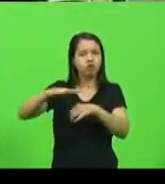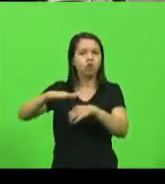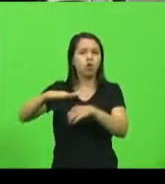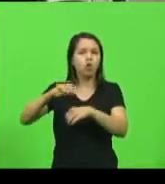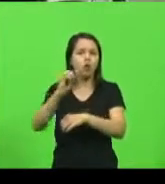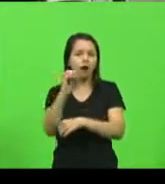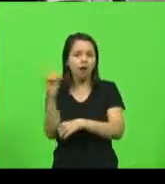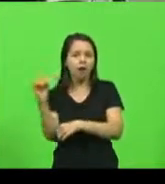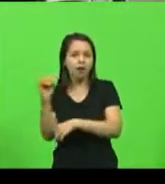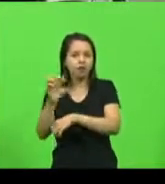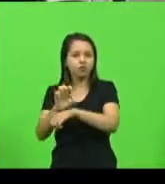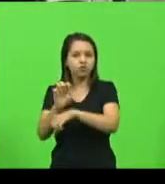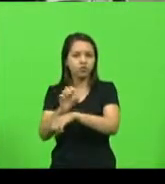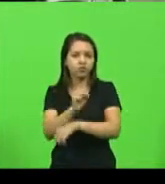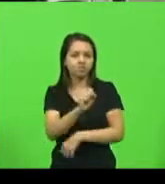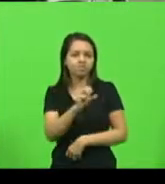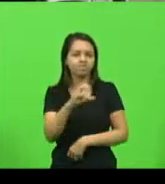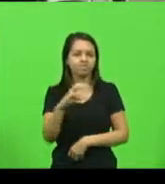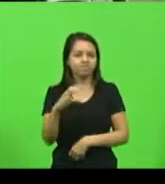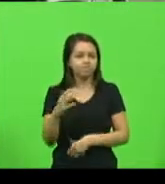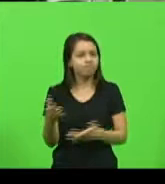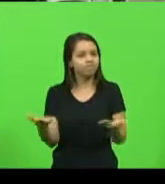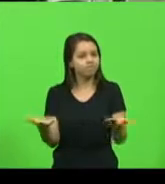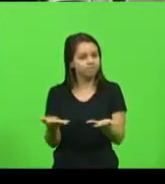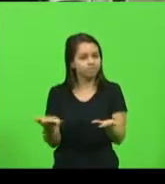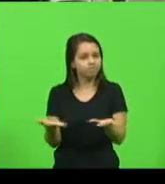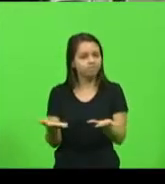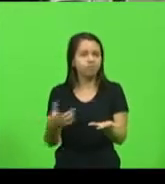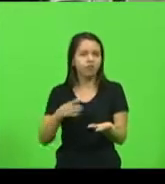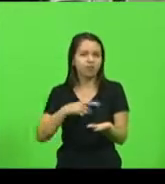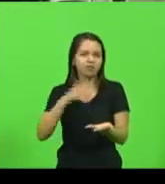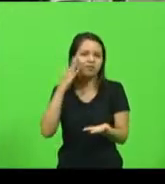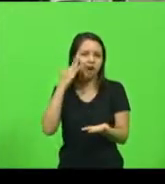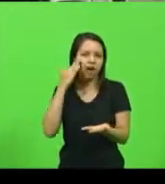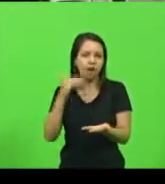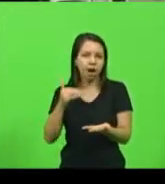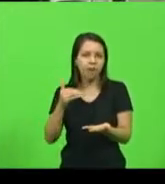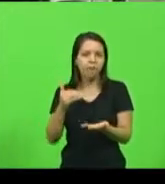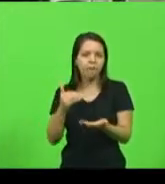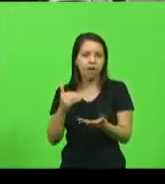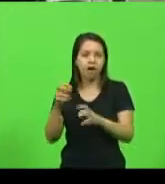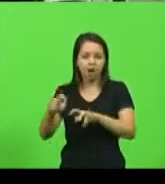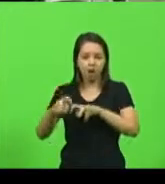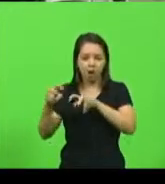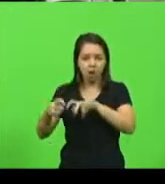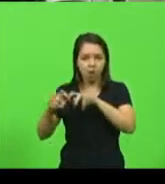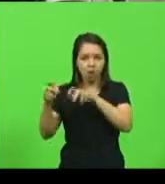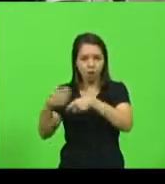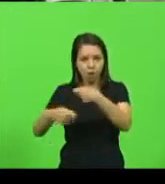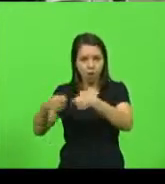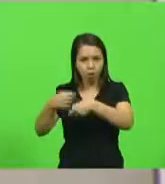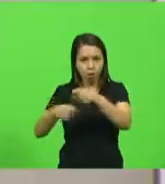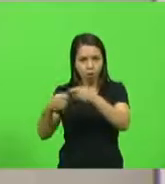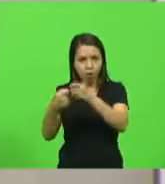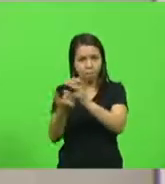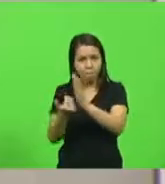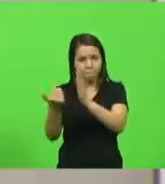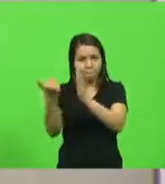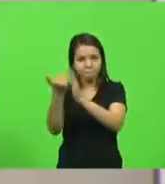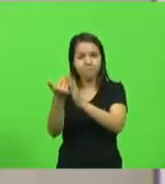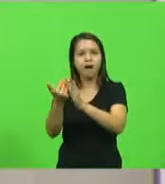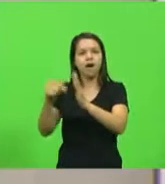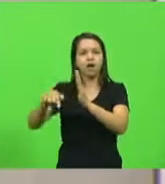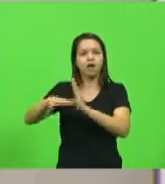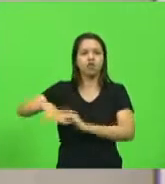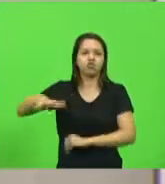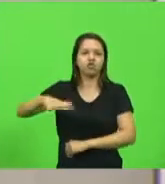onde concentra-se hoje a maior vertente do nosso agronegócio catarinense. Apesar